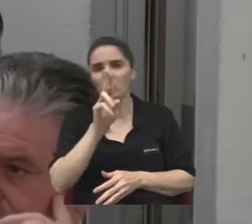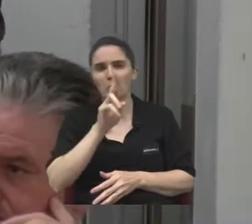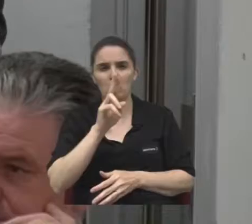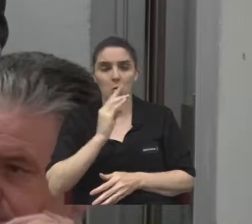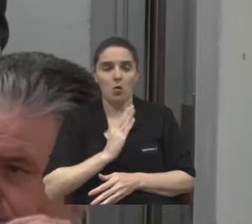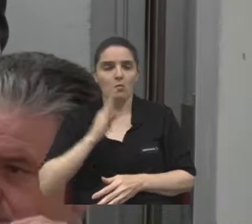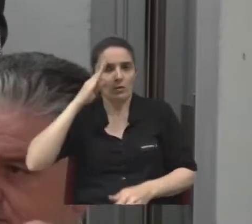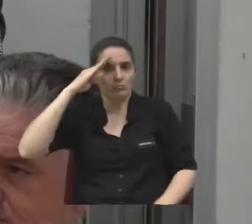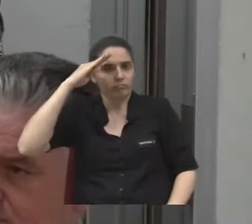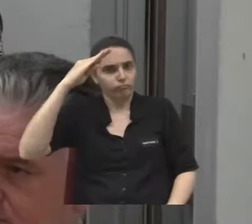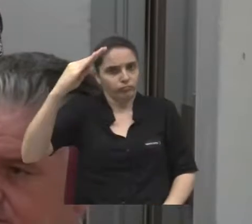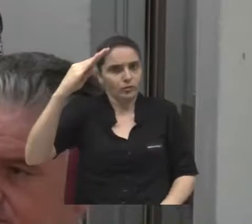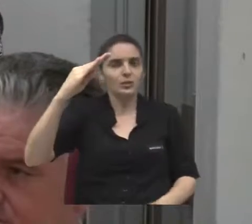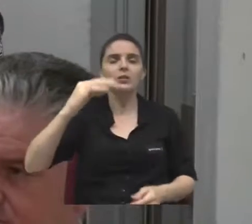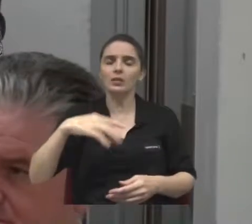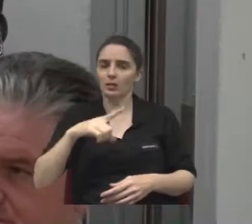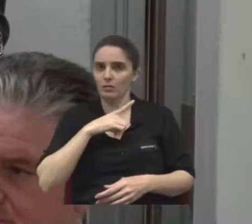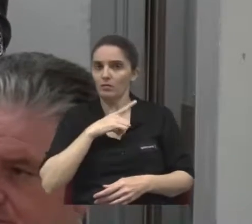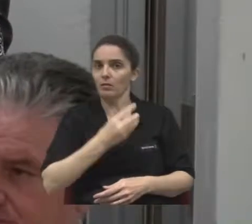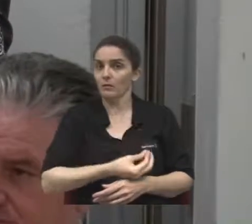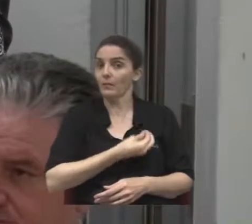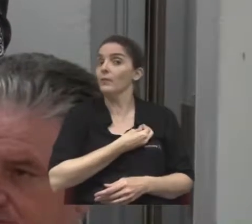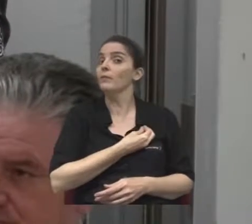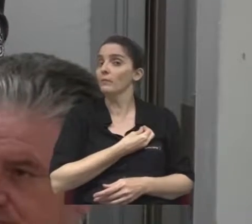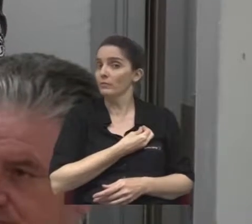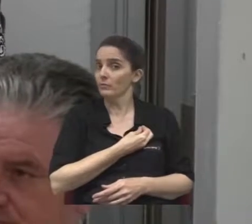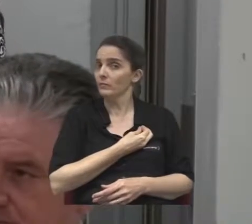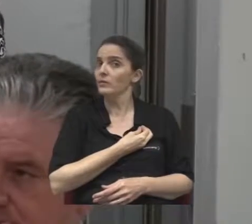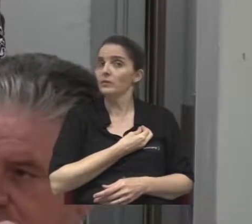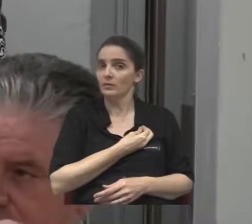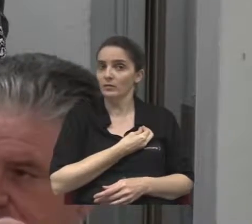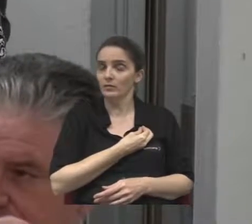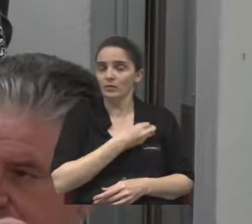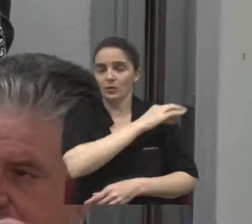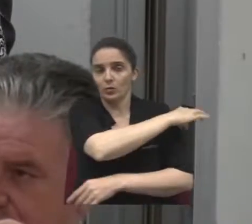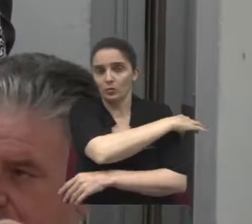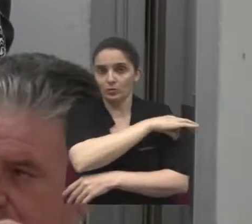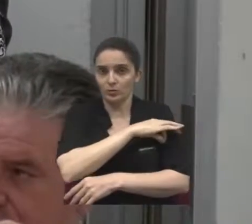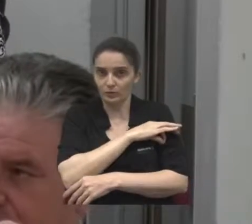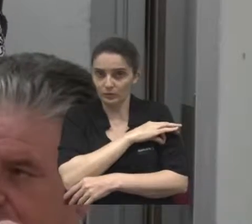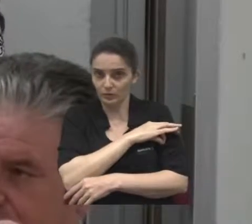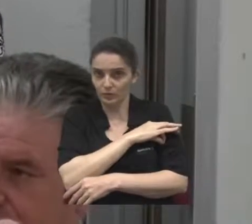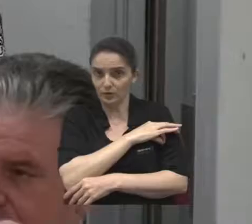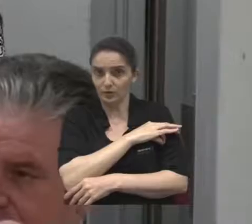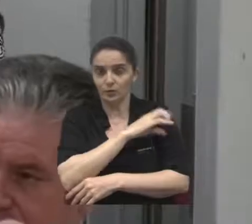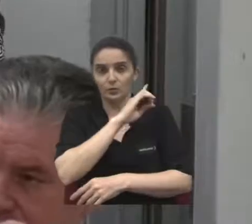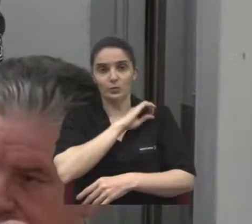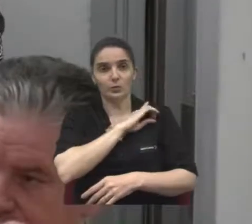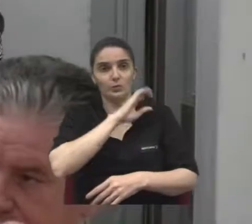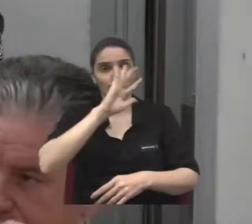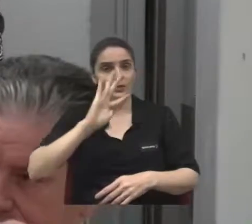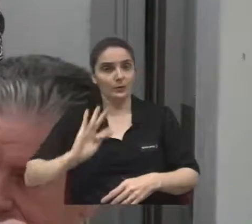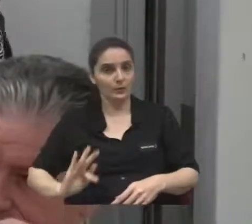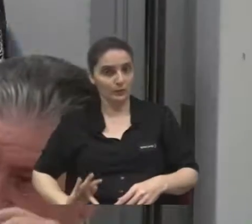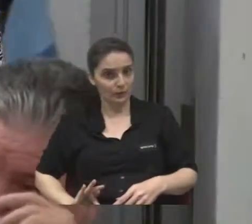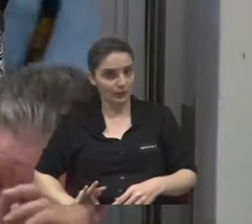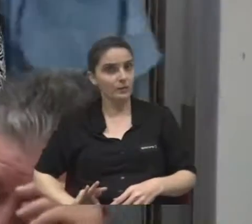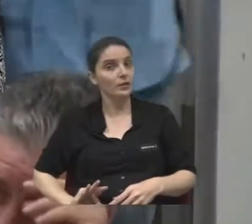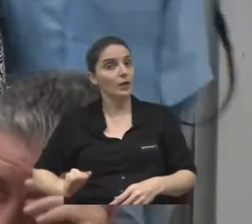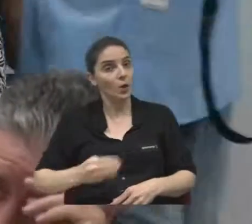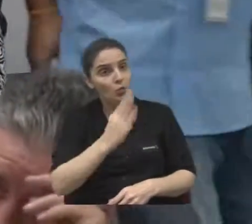esteve presente o nosso prefeito, o nosso deputado federal, esteve presente com ele